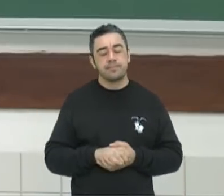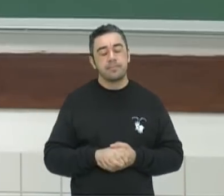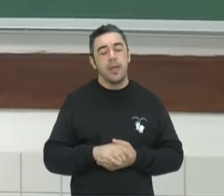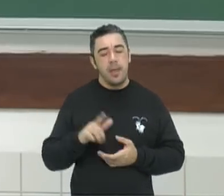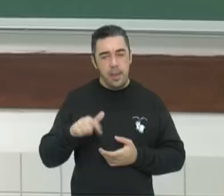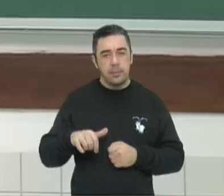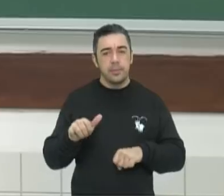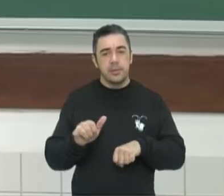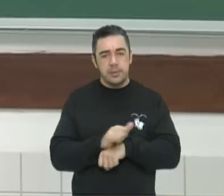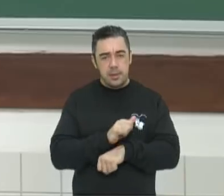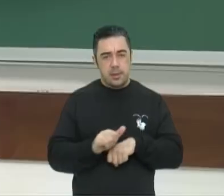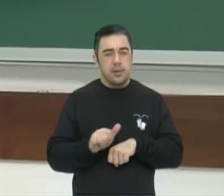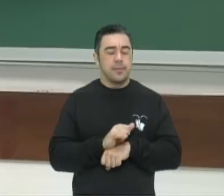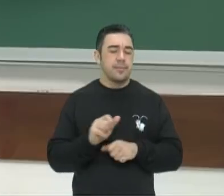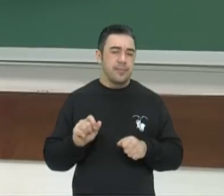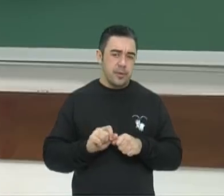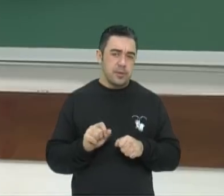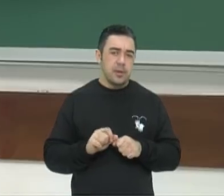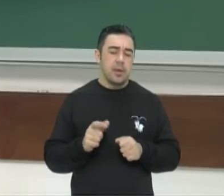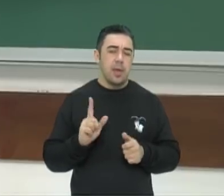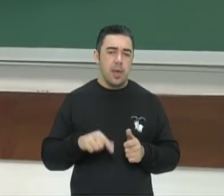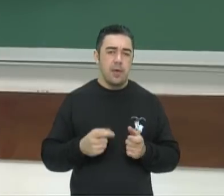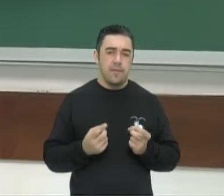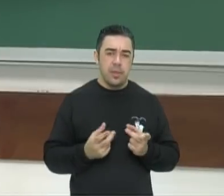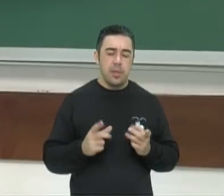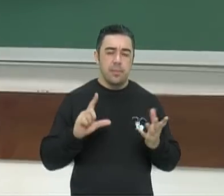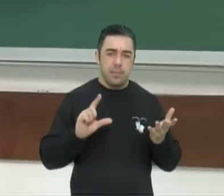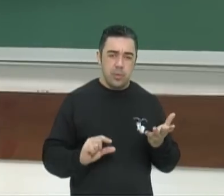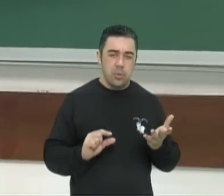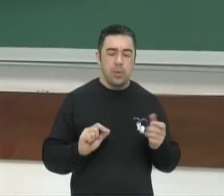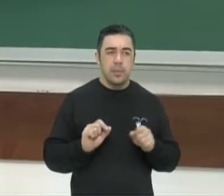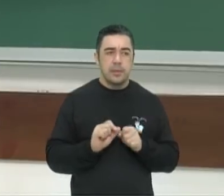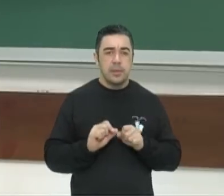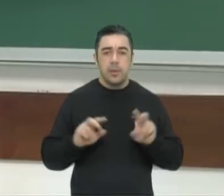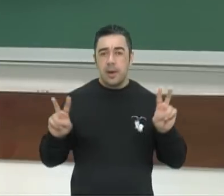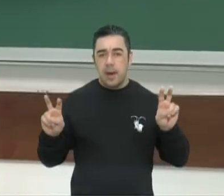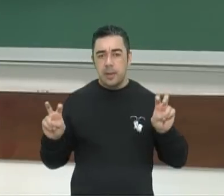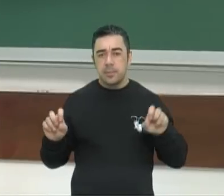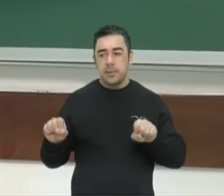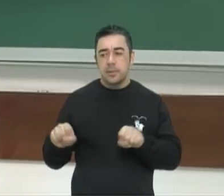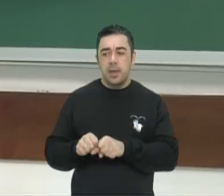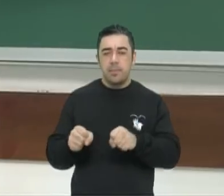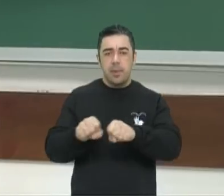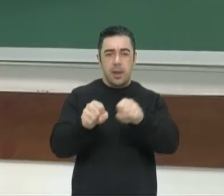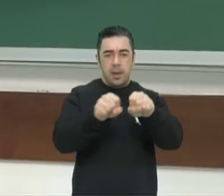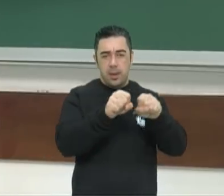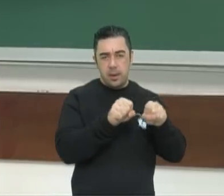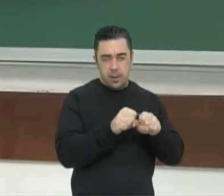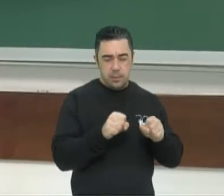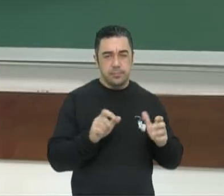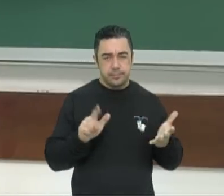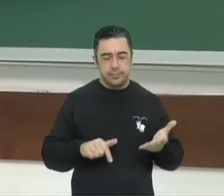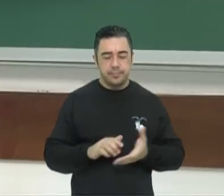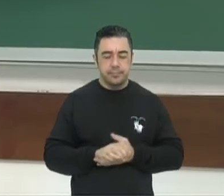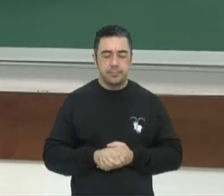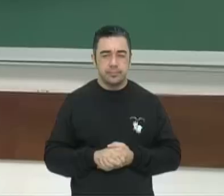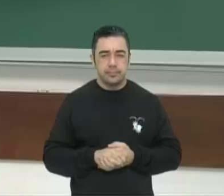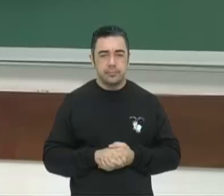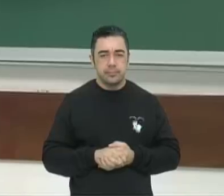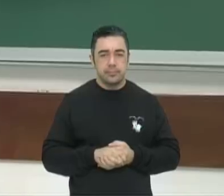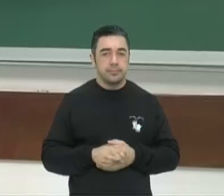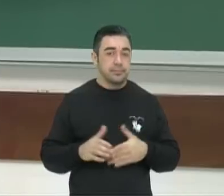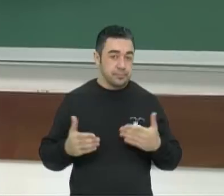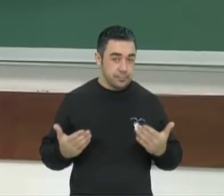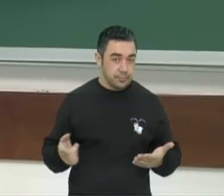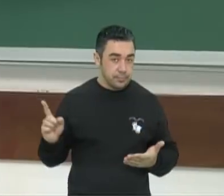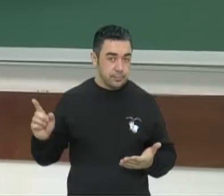era uma estratégia, então, de estabelecer preços menores para, entre aspas, derrubar os concorrentes médios e pequenos.